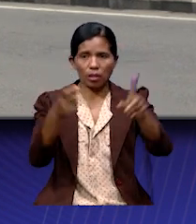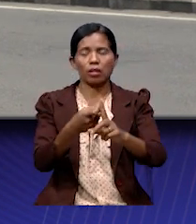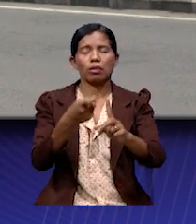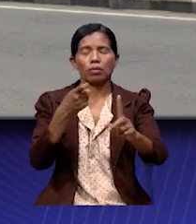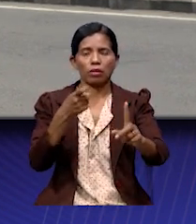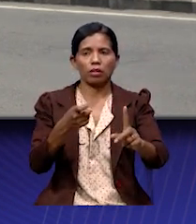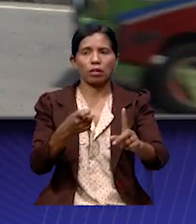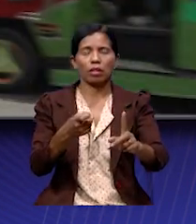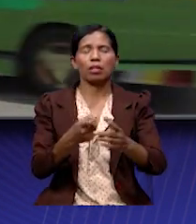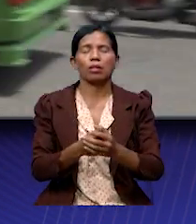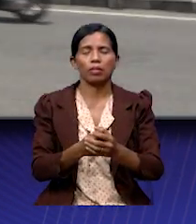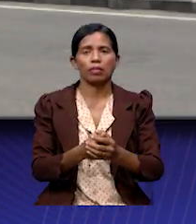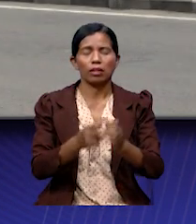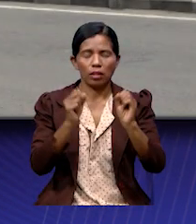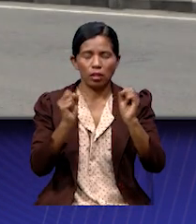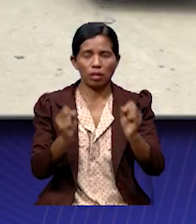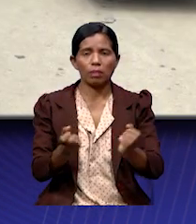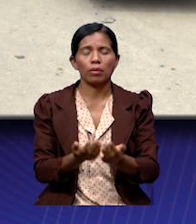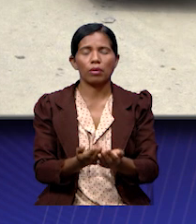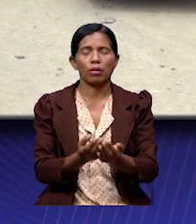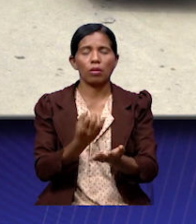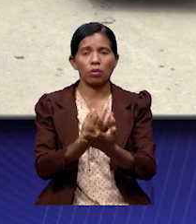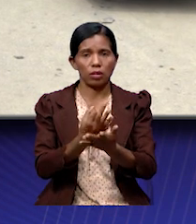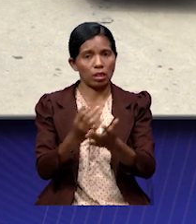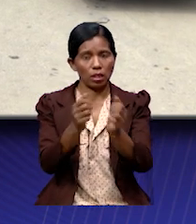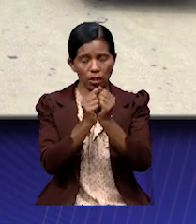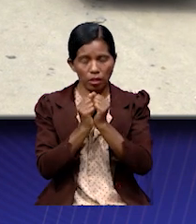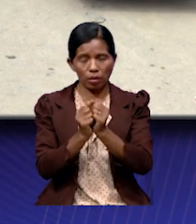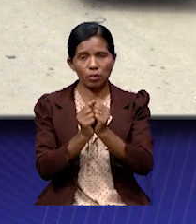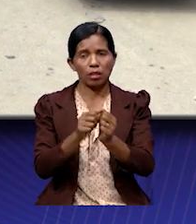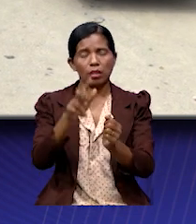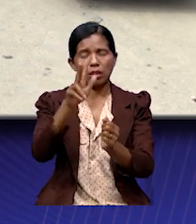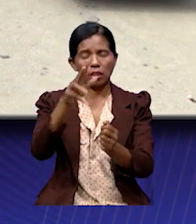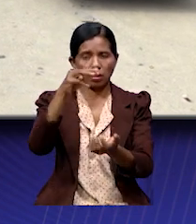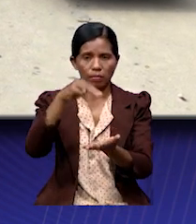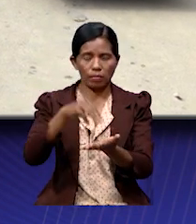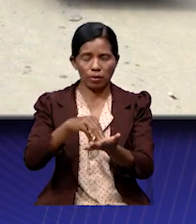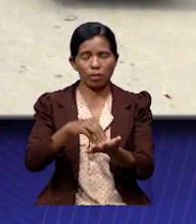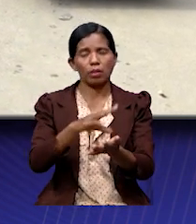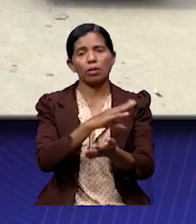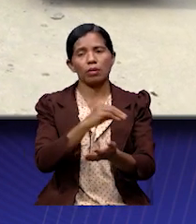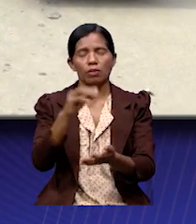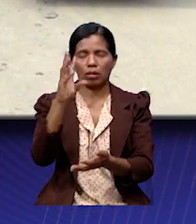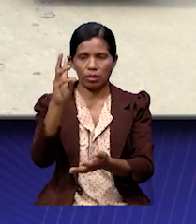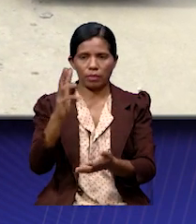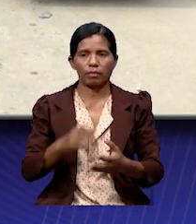nia tonelada no baril, ho total orçamento to kontolu to neng.